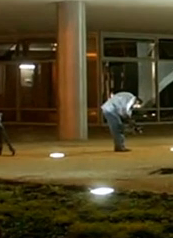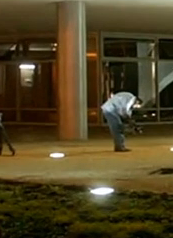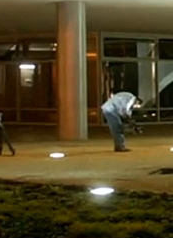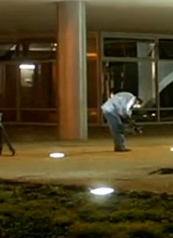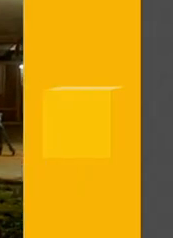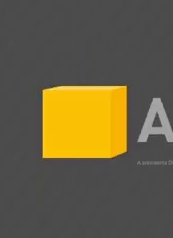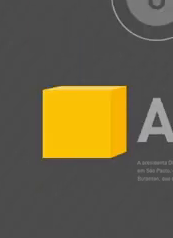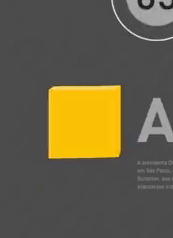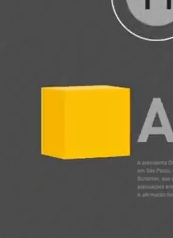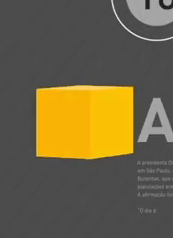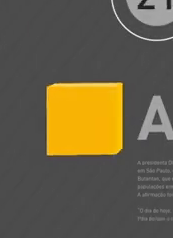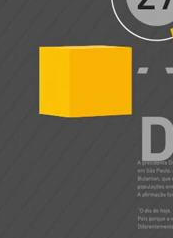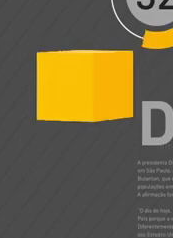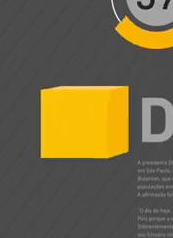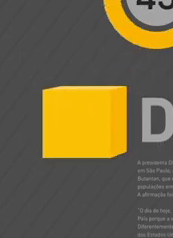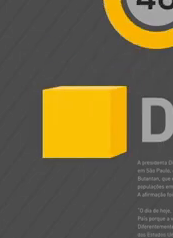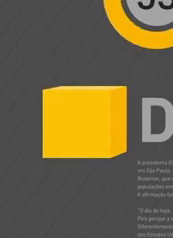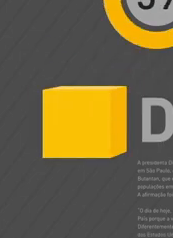Música.